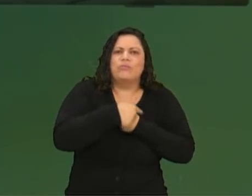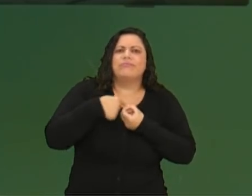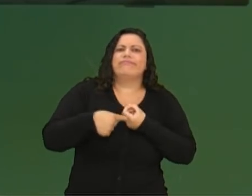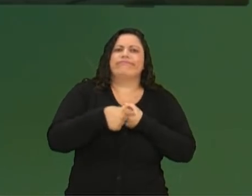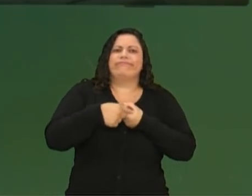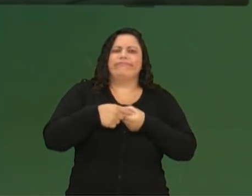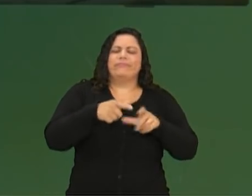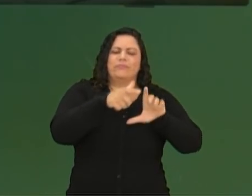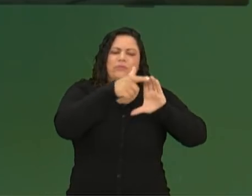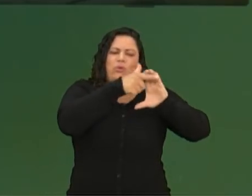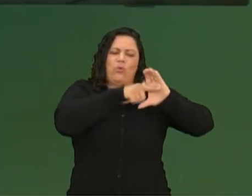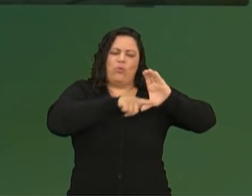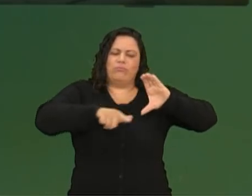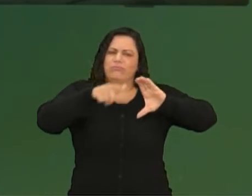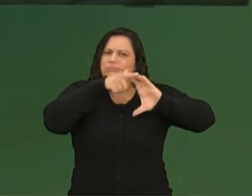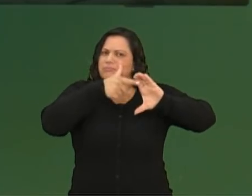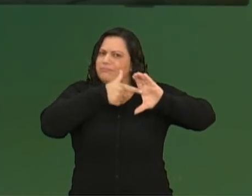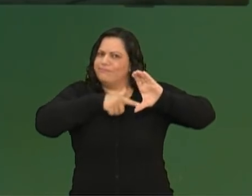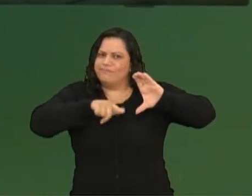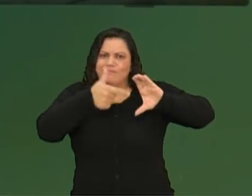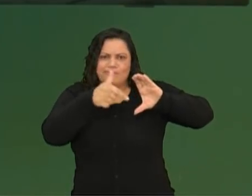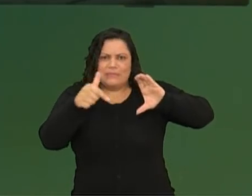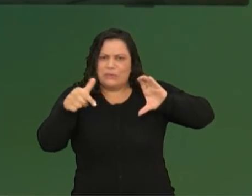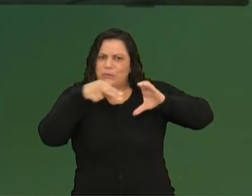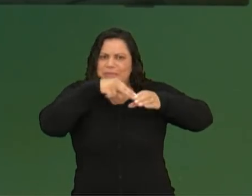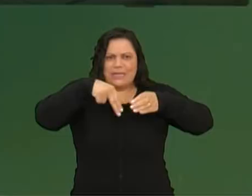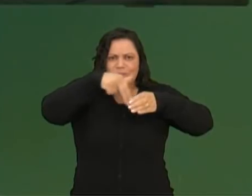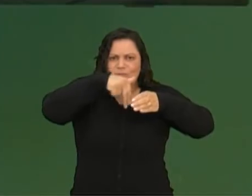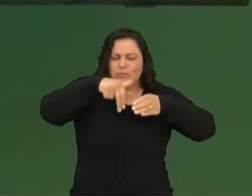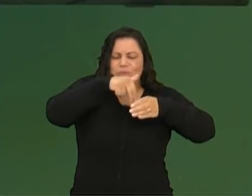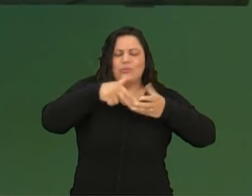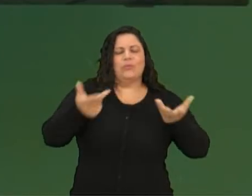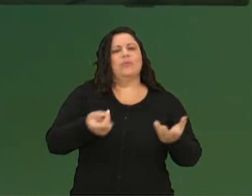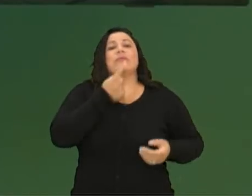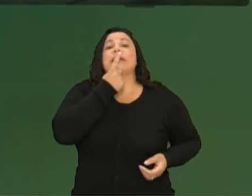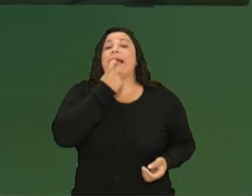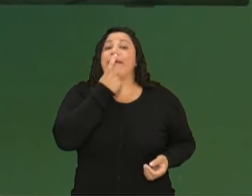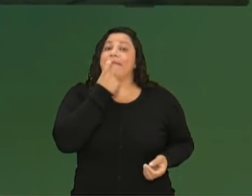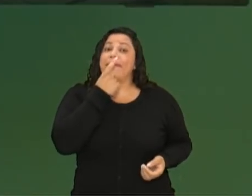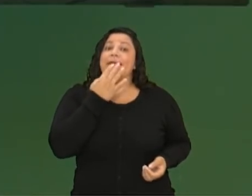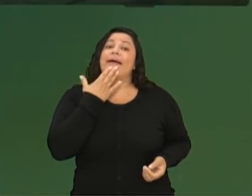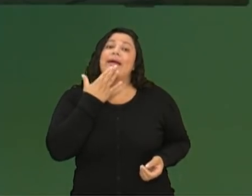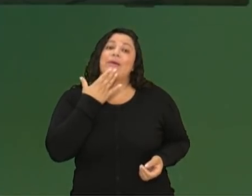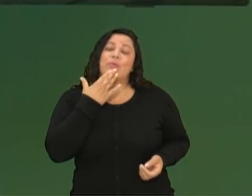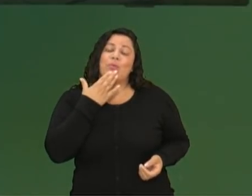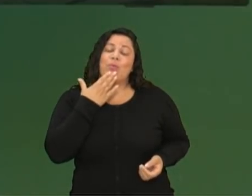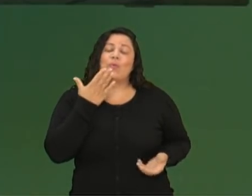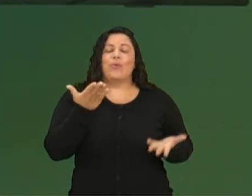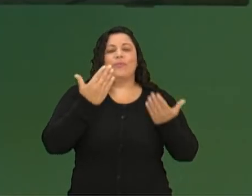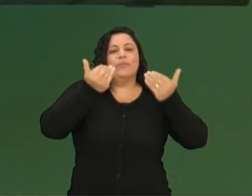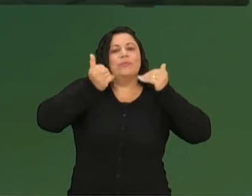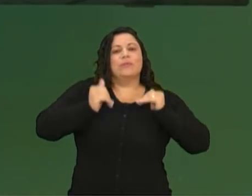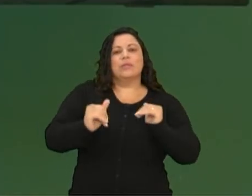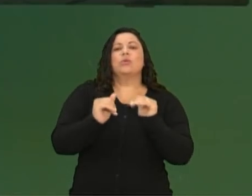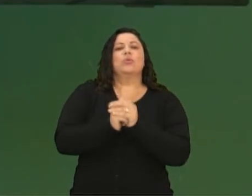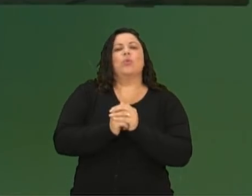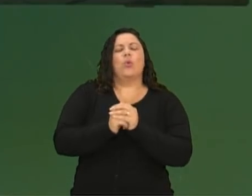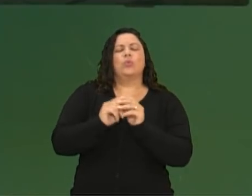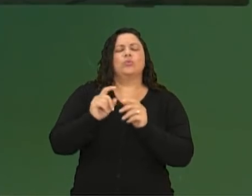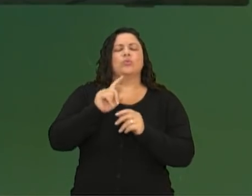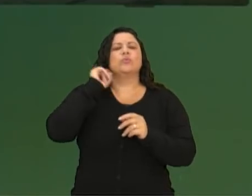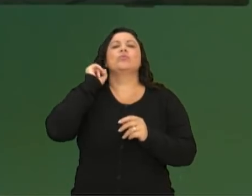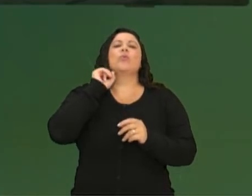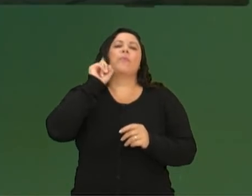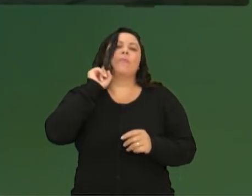coloração avermelhada por conta da hemoglobina que está lá no interior deles, né? Glóbulos brancos. Possuem